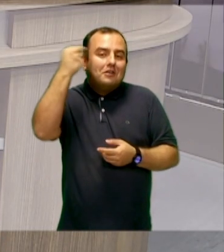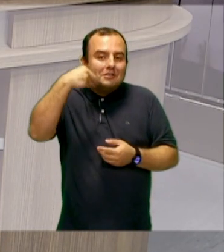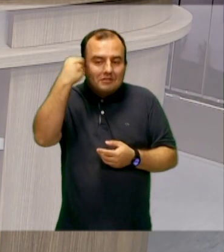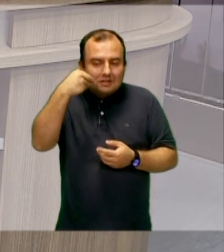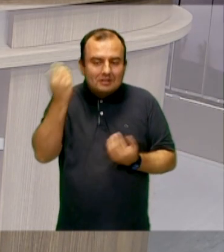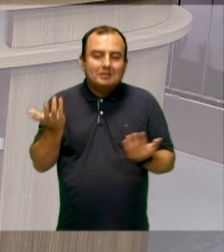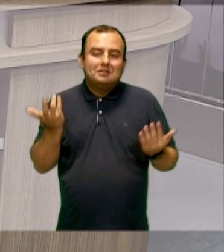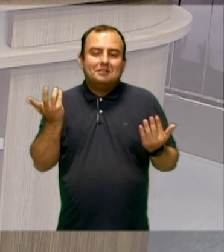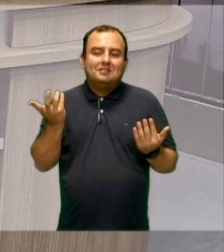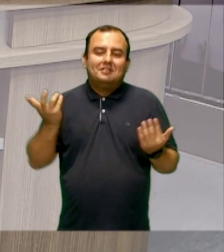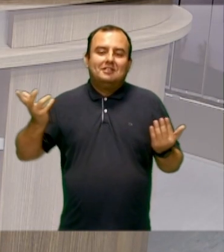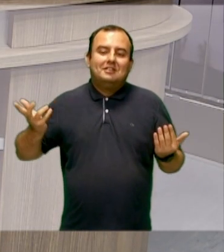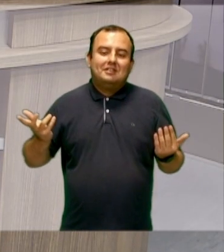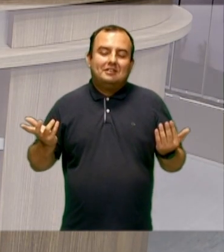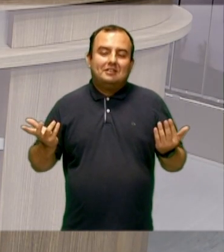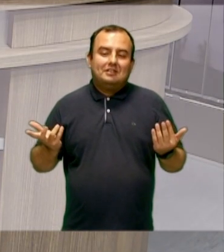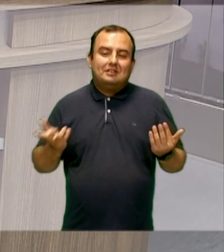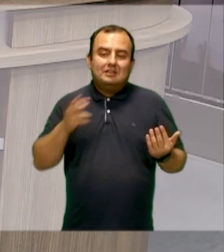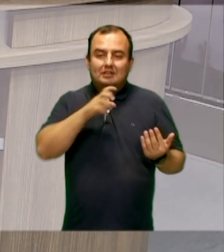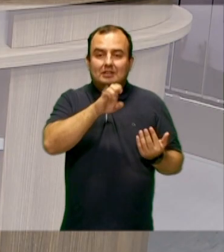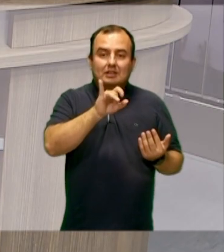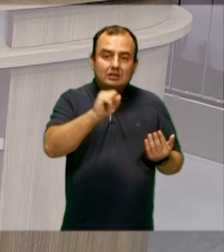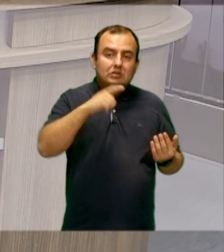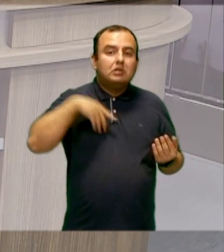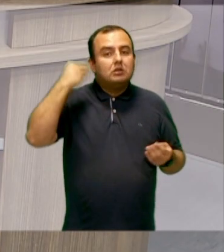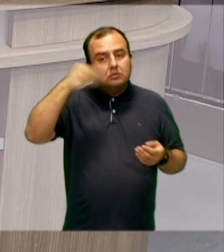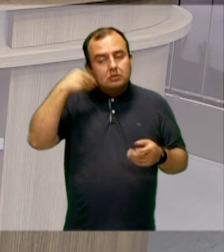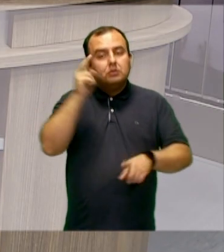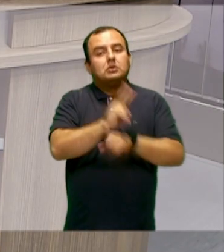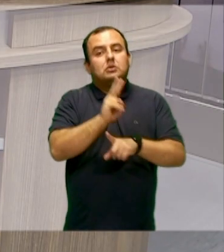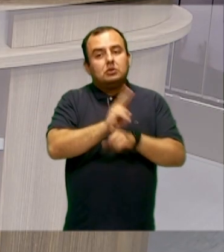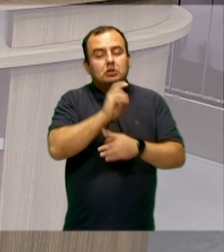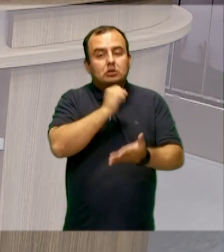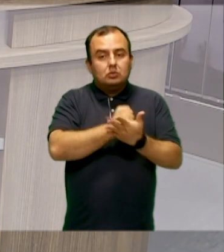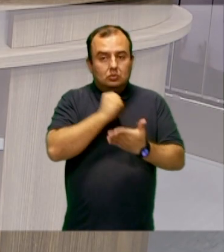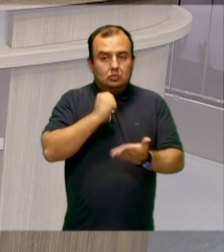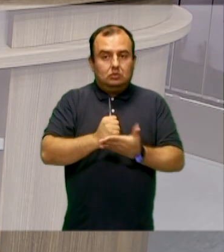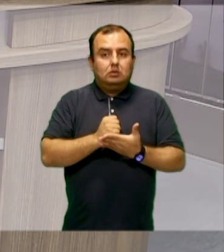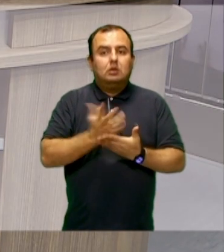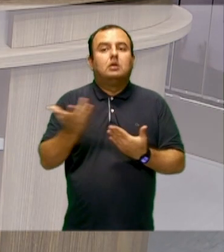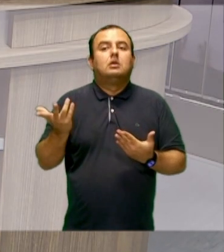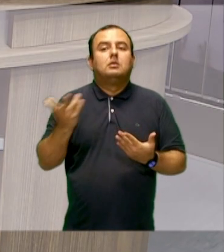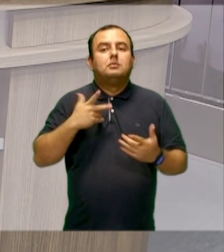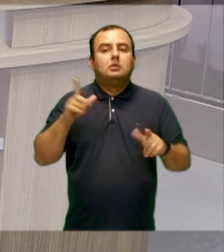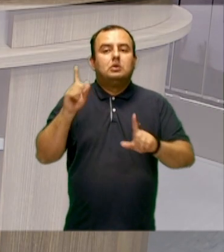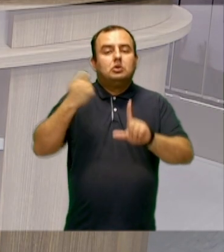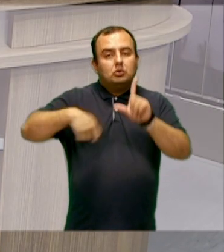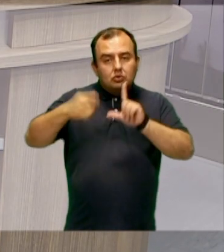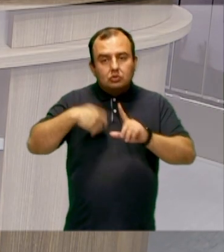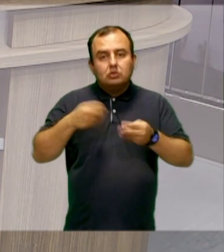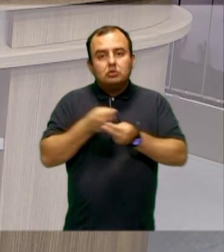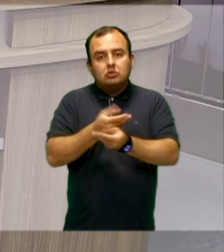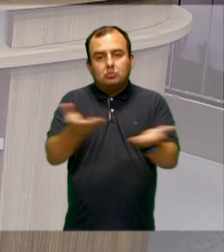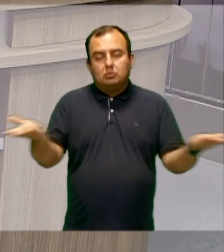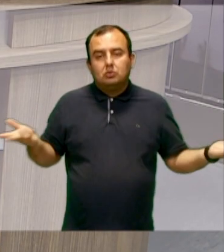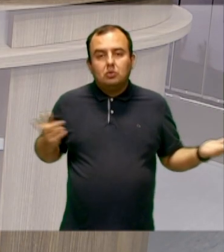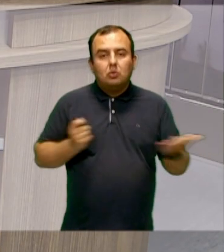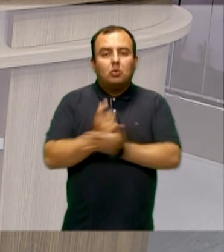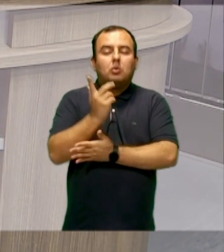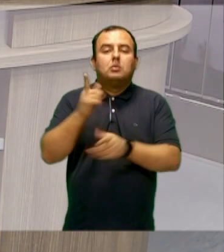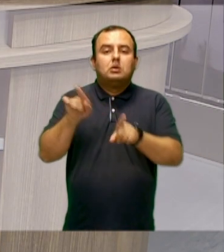Não sei se a Elis tem essa experiência para cuidar desse tipo de contrato, para entender sobre logística, distribuição, pedido, compra, que é